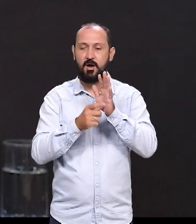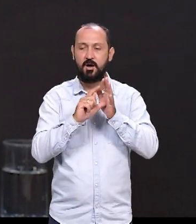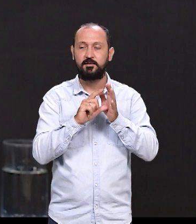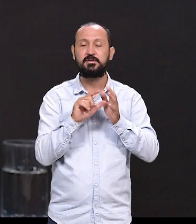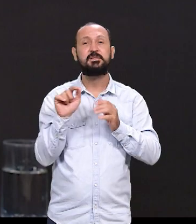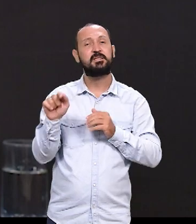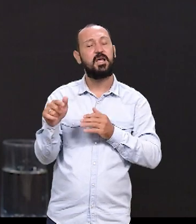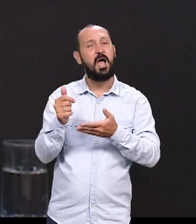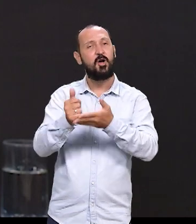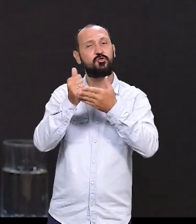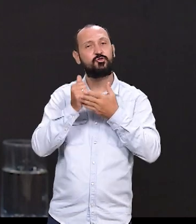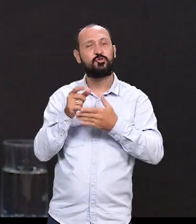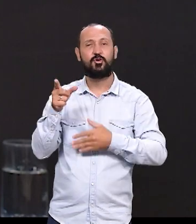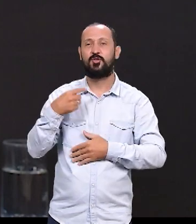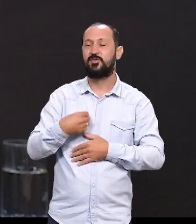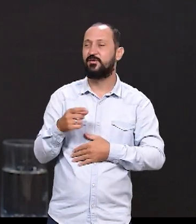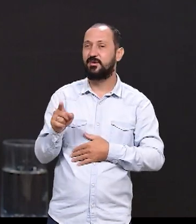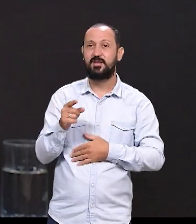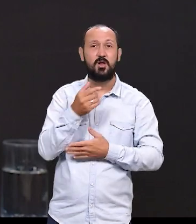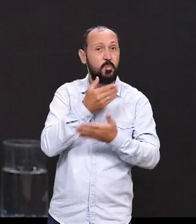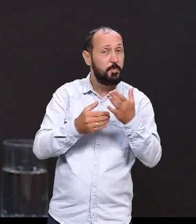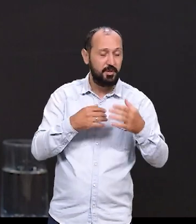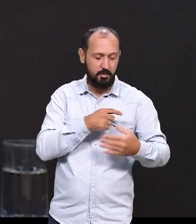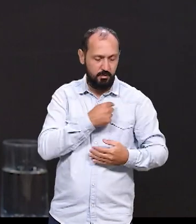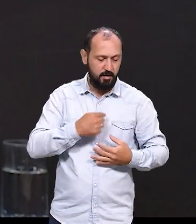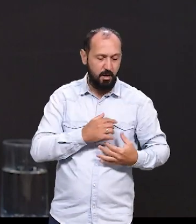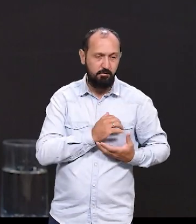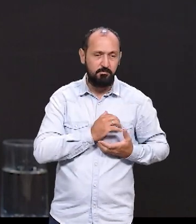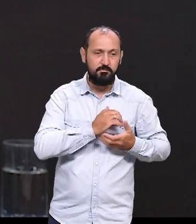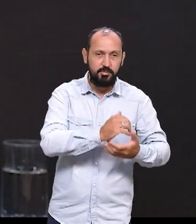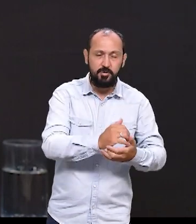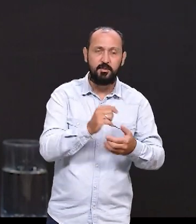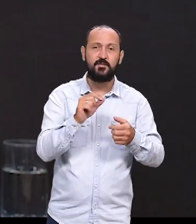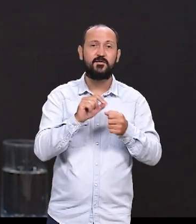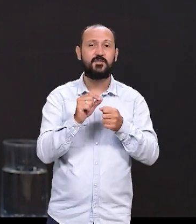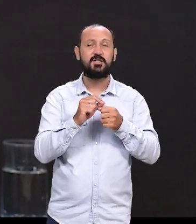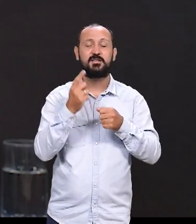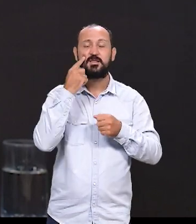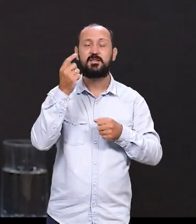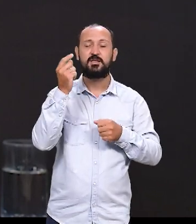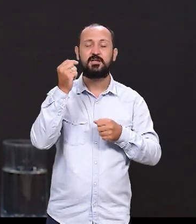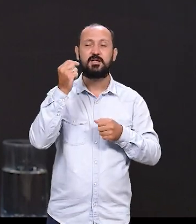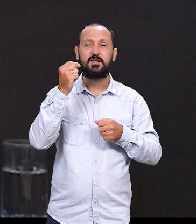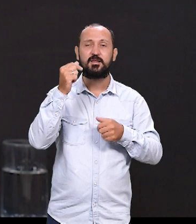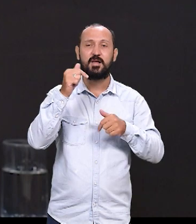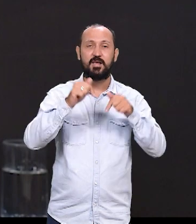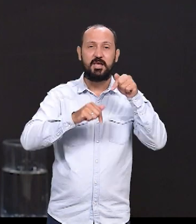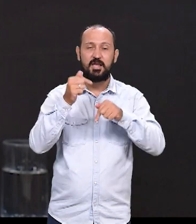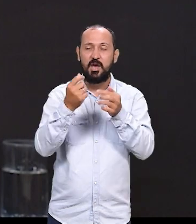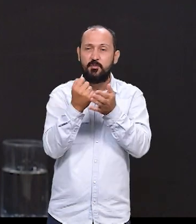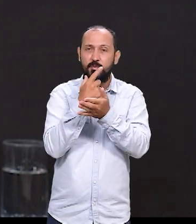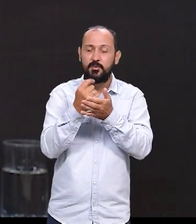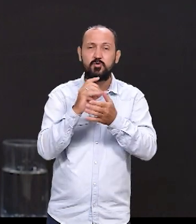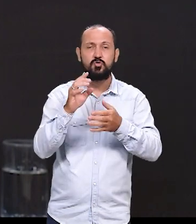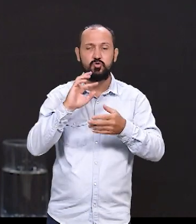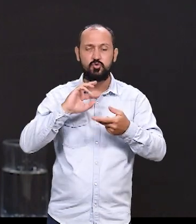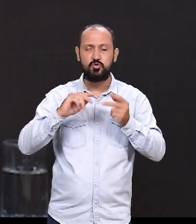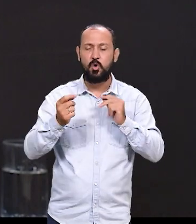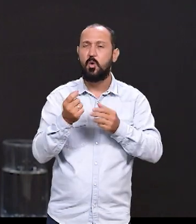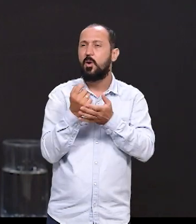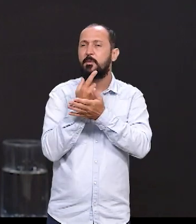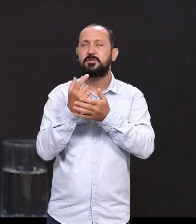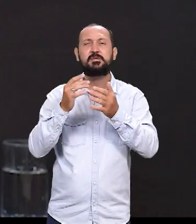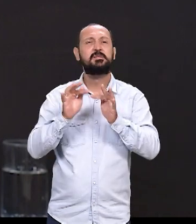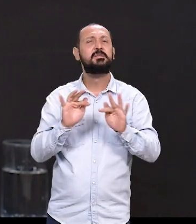abençoada por um diagnóstico precoce e que aquilo ali fez toda a diferença que ela não perdeu a mama que ela não precisou fazer nem quimioterapia foi